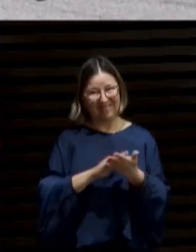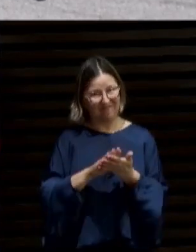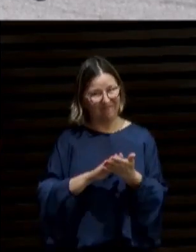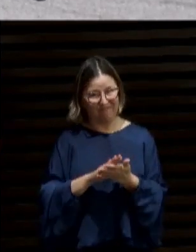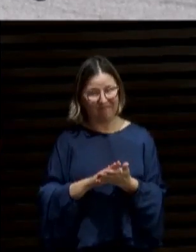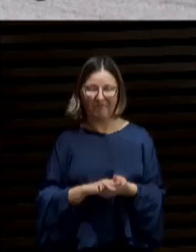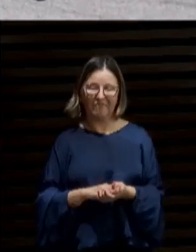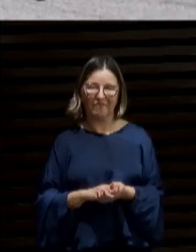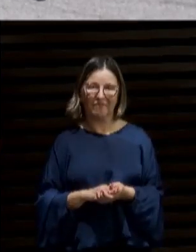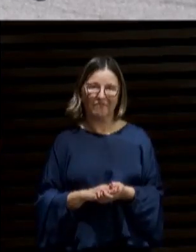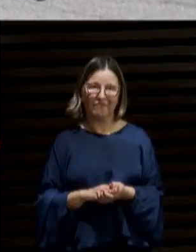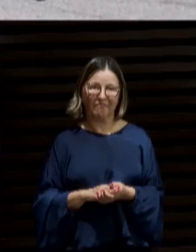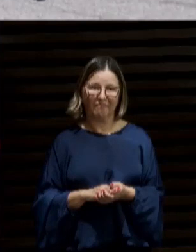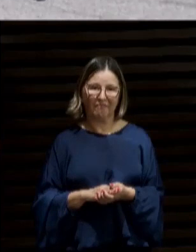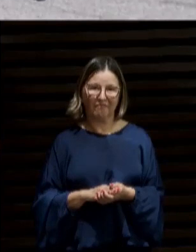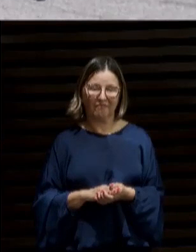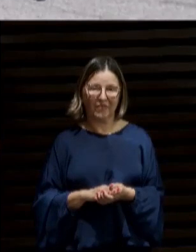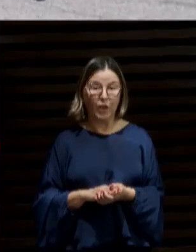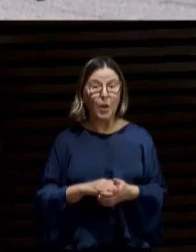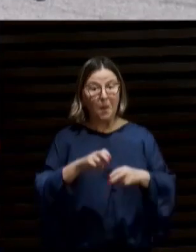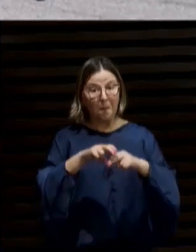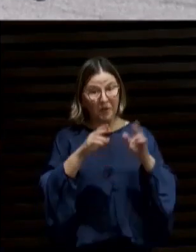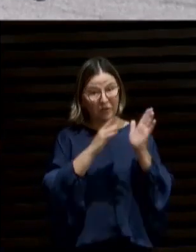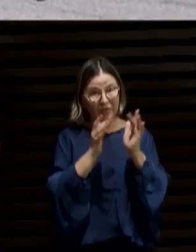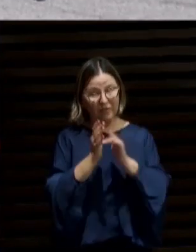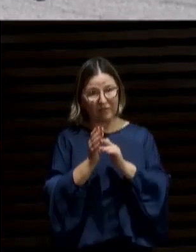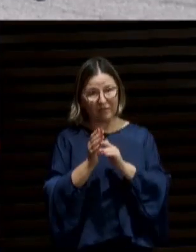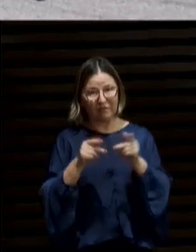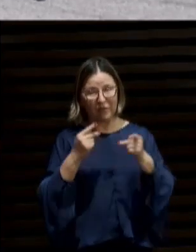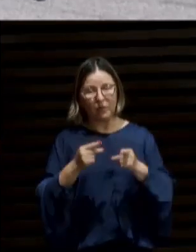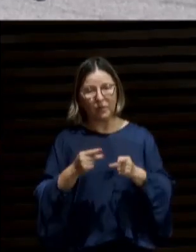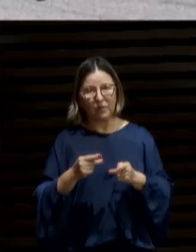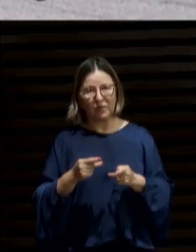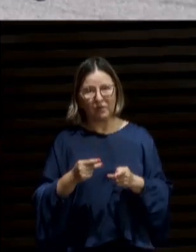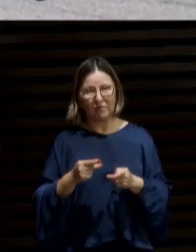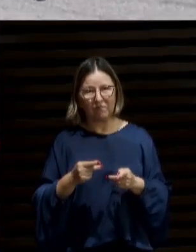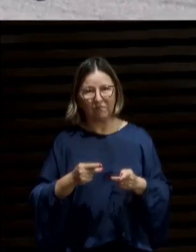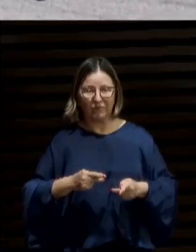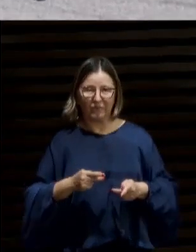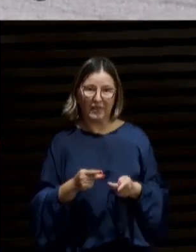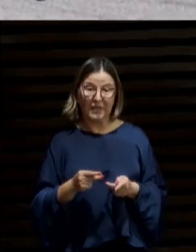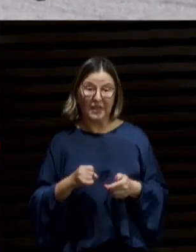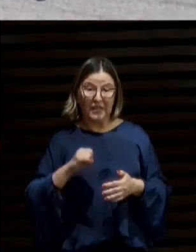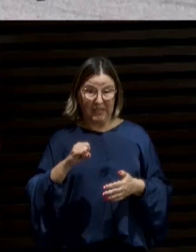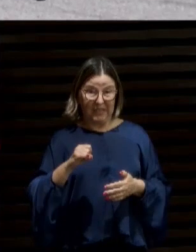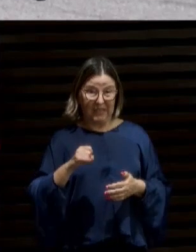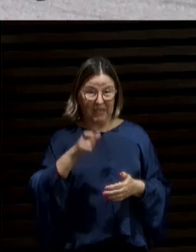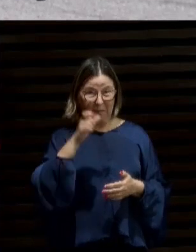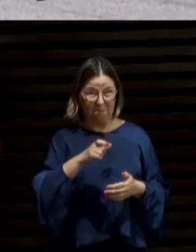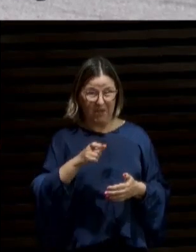O que adianta? Por isso que Jesus diz, que adianta o homem ganhar o mundo inteiro e perder a sua